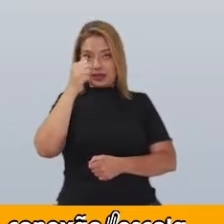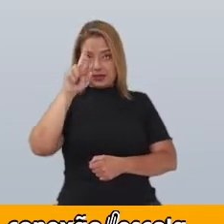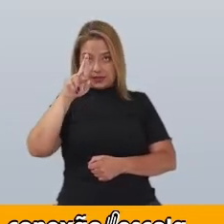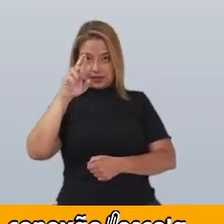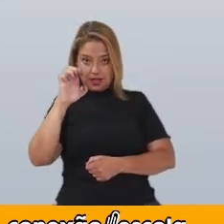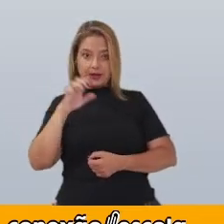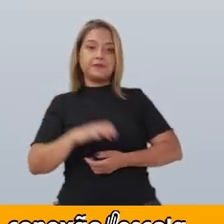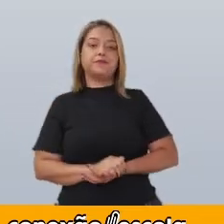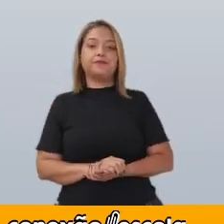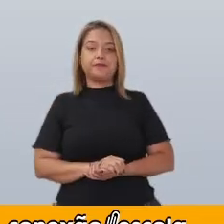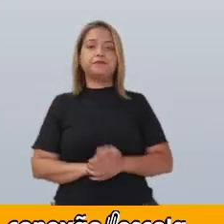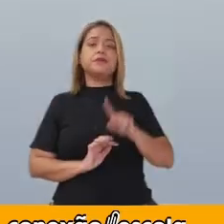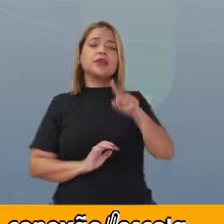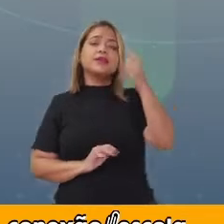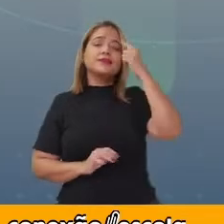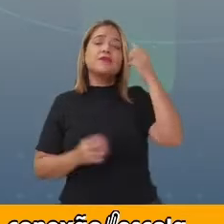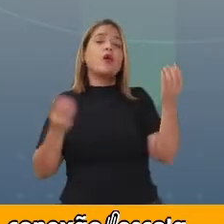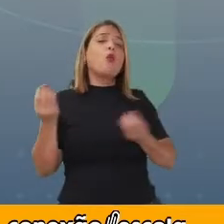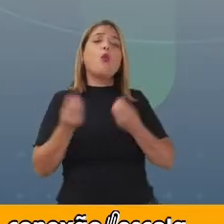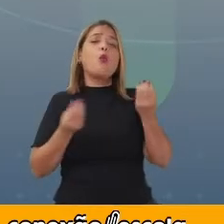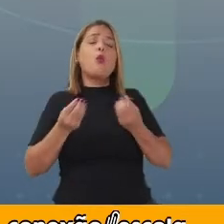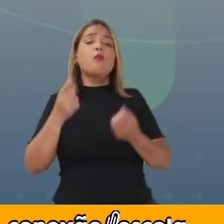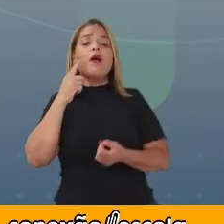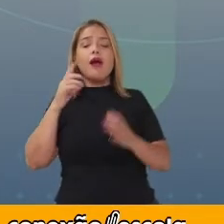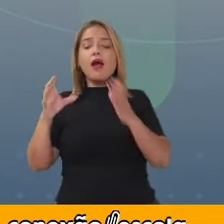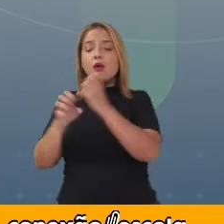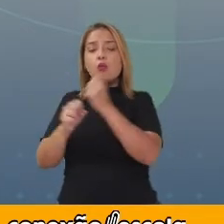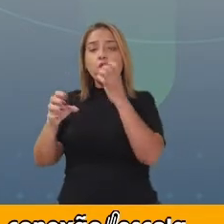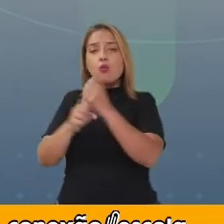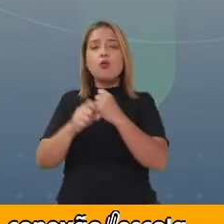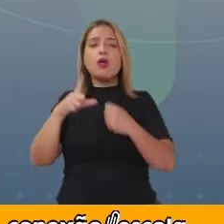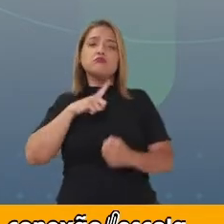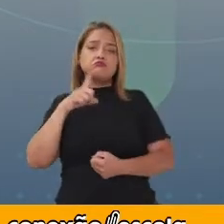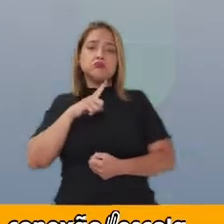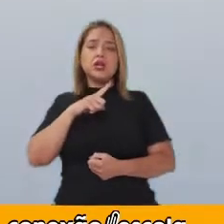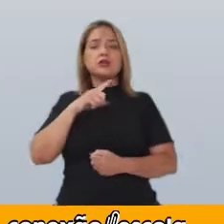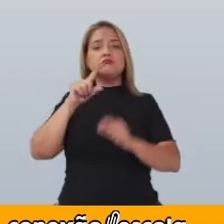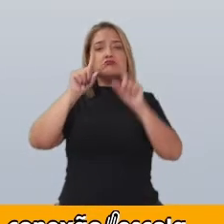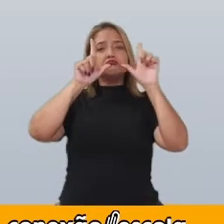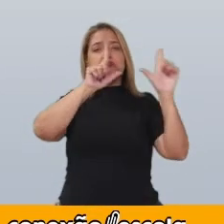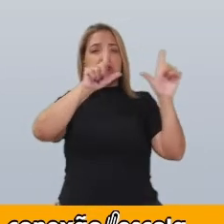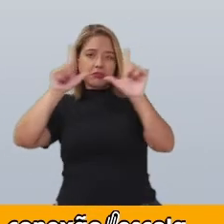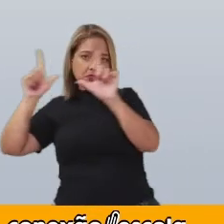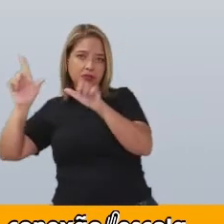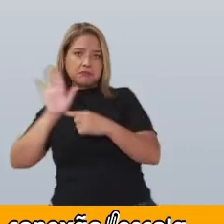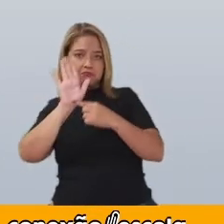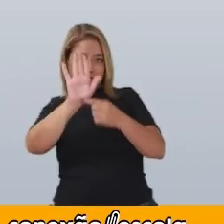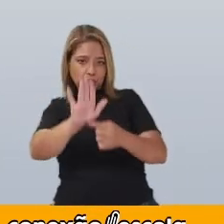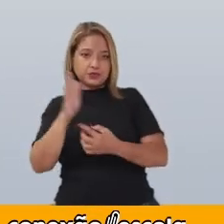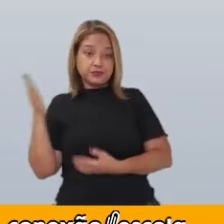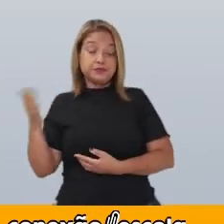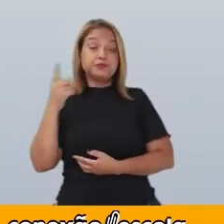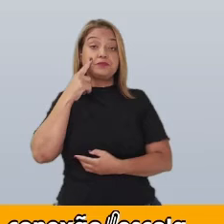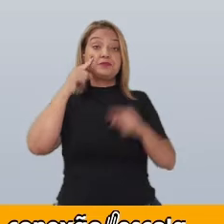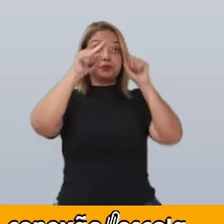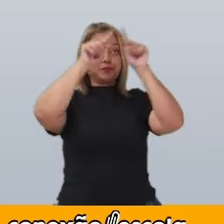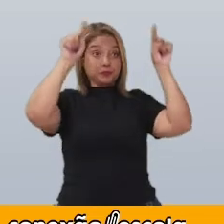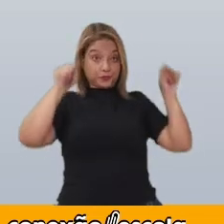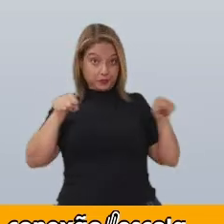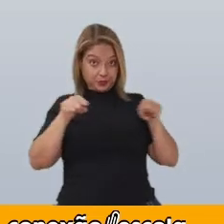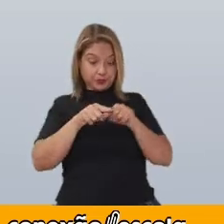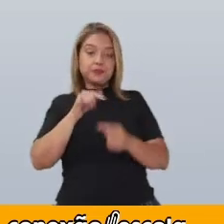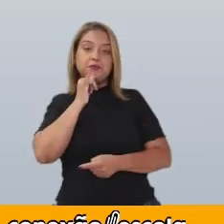Vamos ver como calcular a área de algumas figuras planas. Área do quadrado. Carol tem